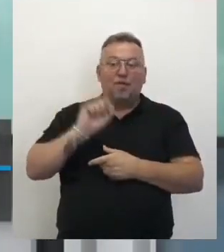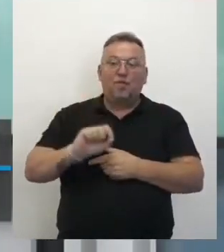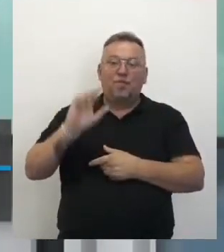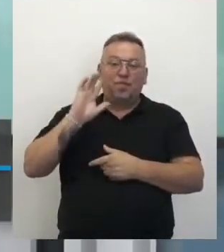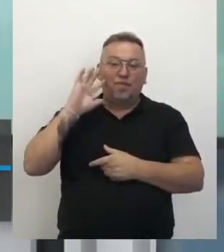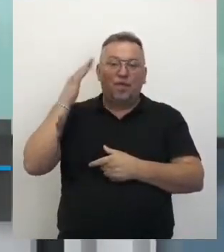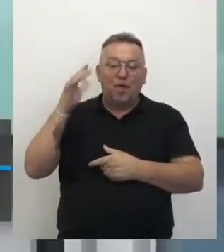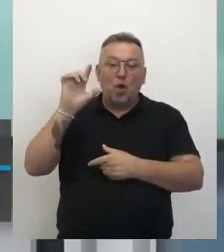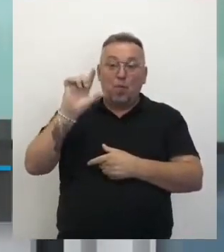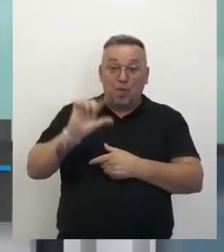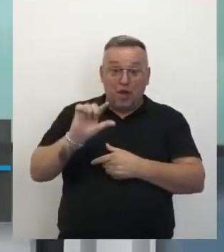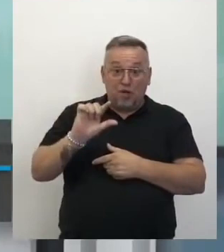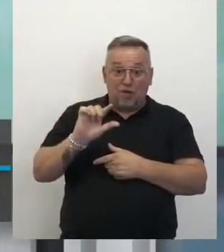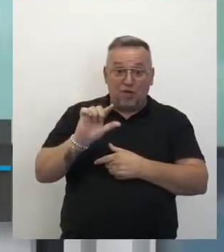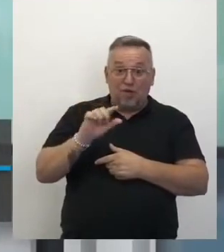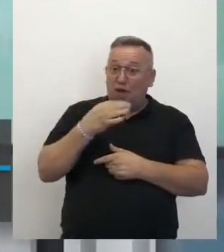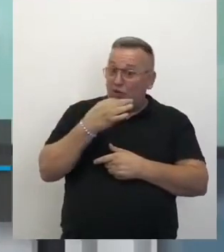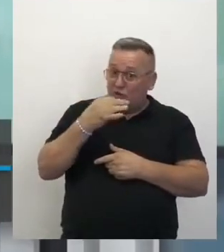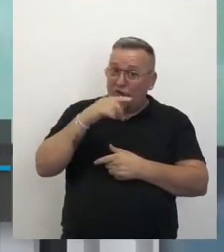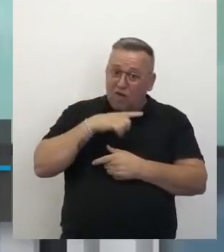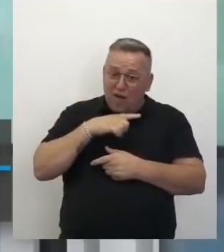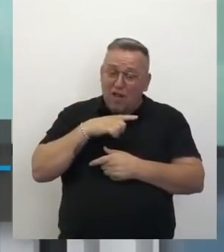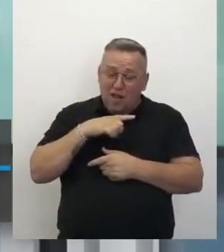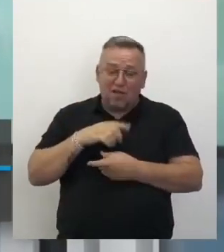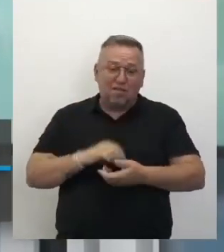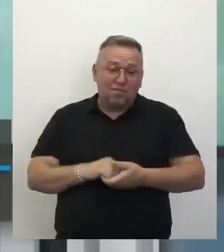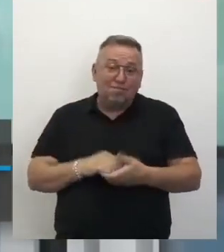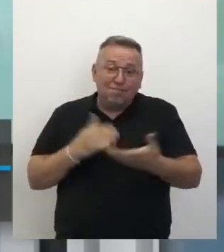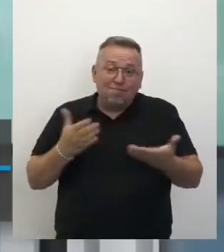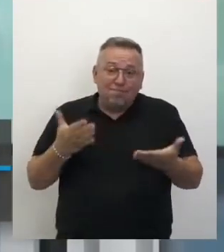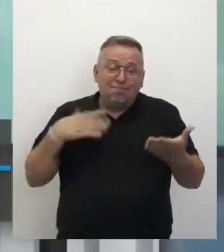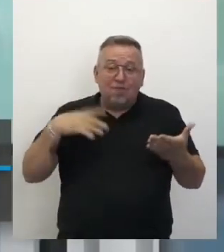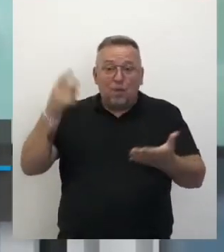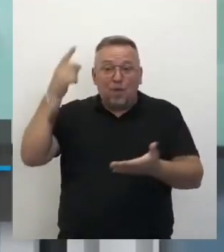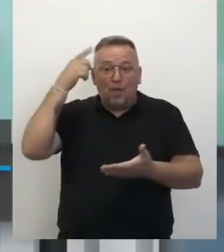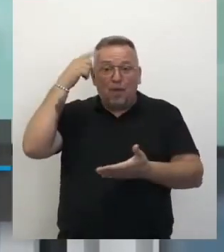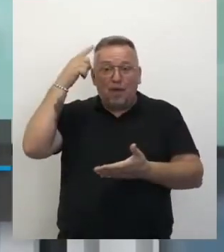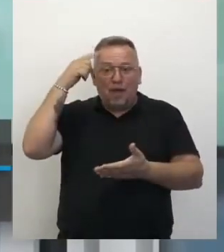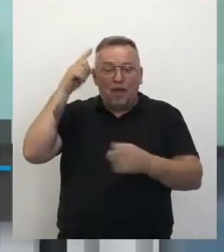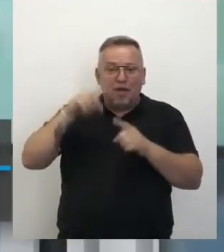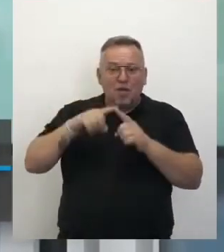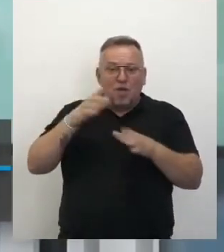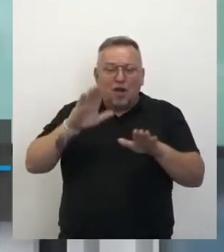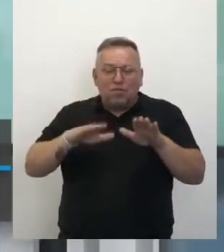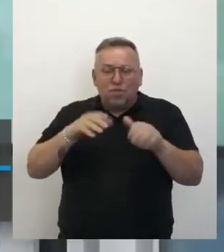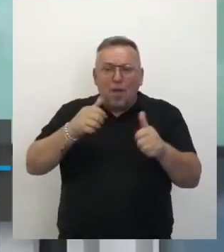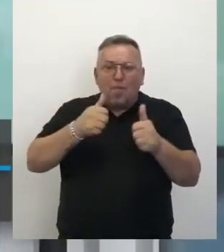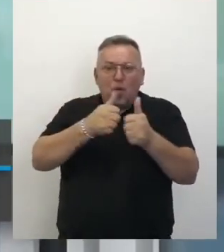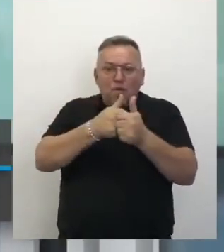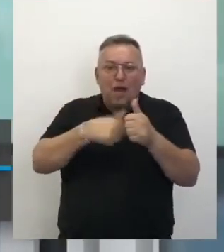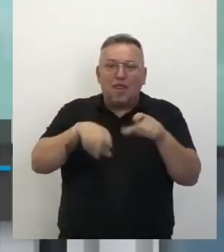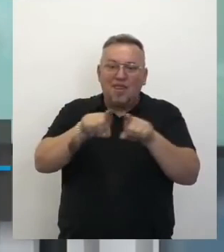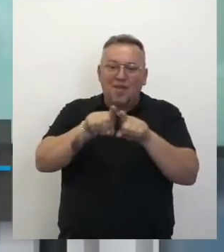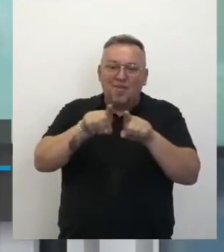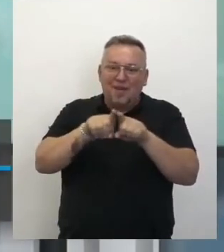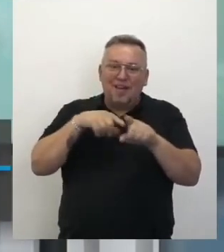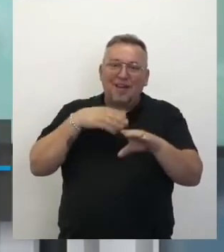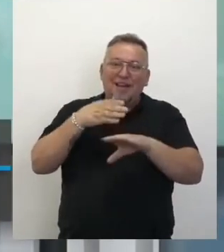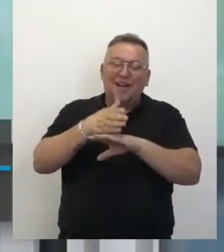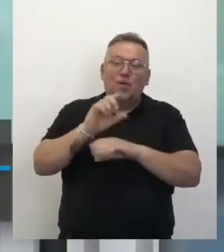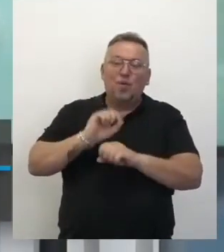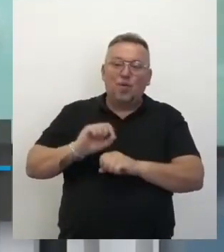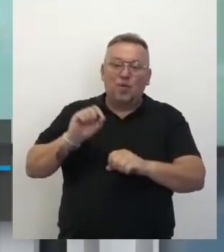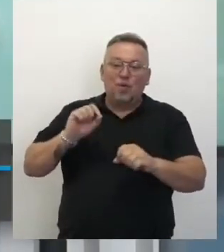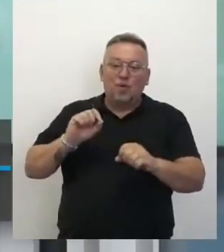de ter menos que 1 tonelada e a gente achar que tem, né, Tony? Exato. A gente então está fazendo a estimativa. Só que a gente também aí entra na questão